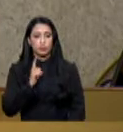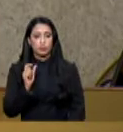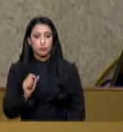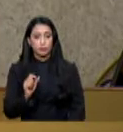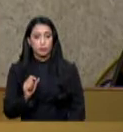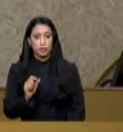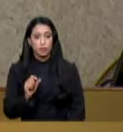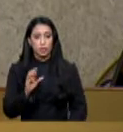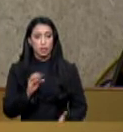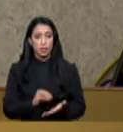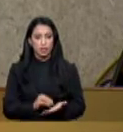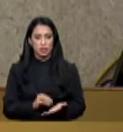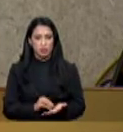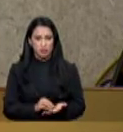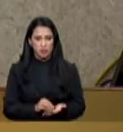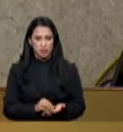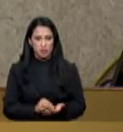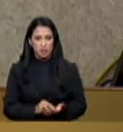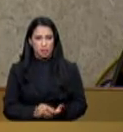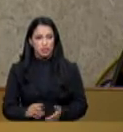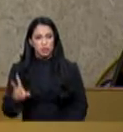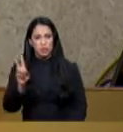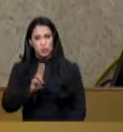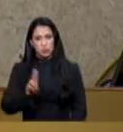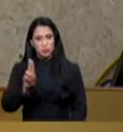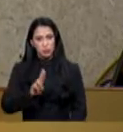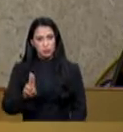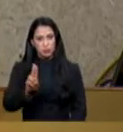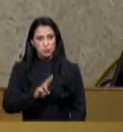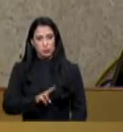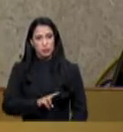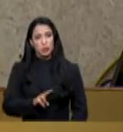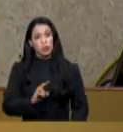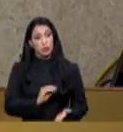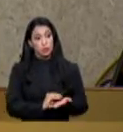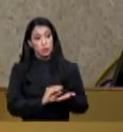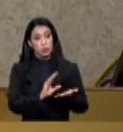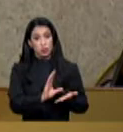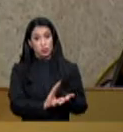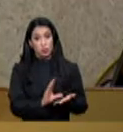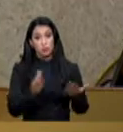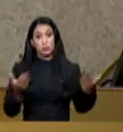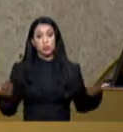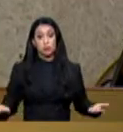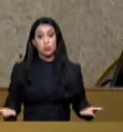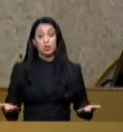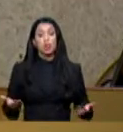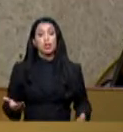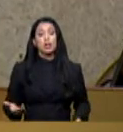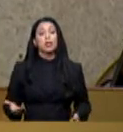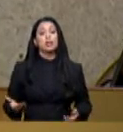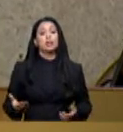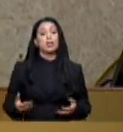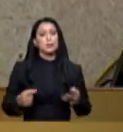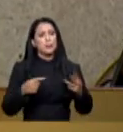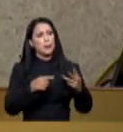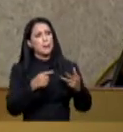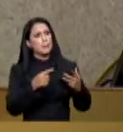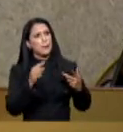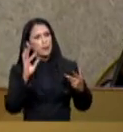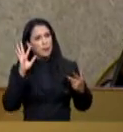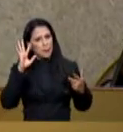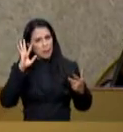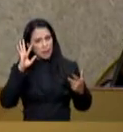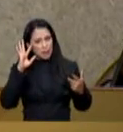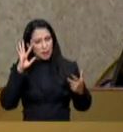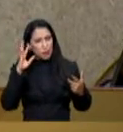da ineficiência na utilização de recursos. Dentre as principais causas identificadas